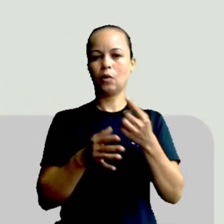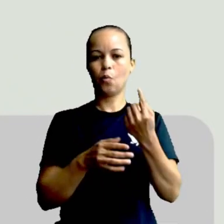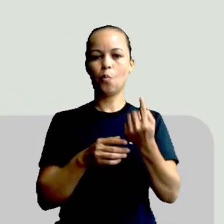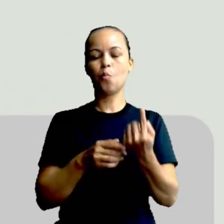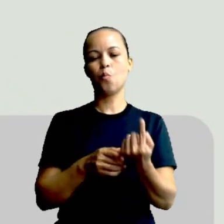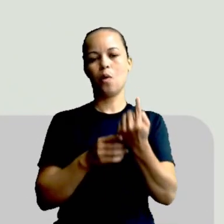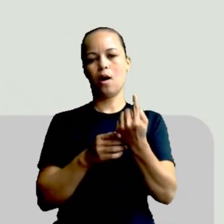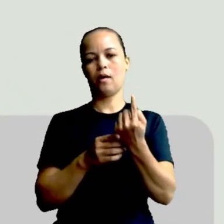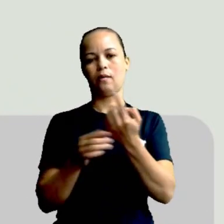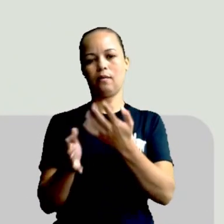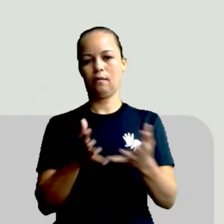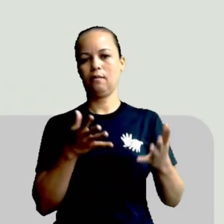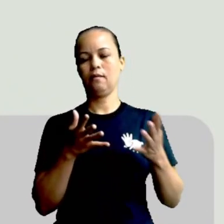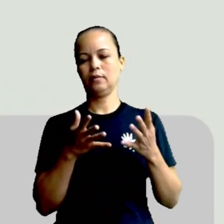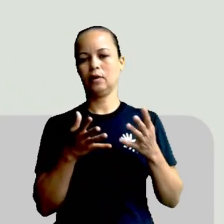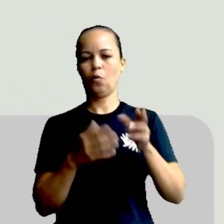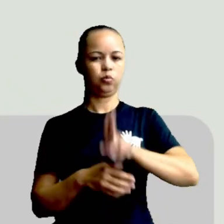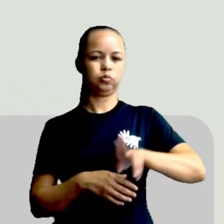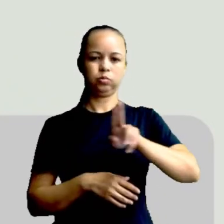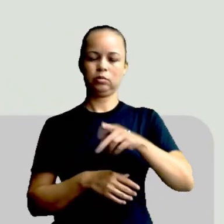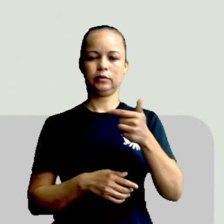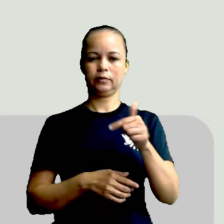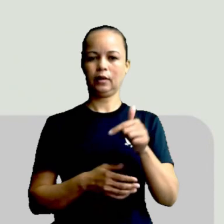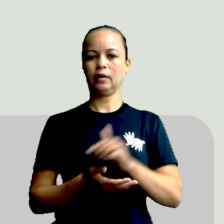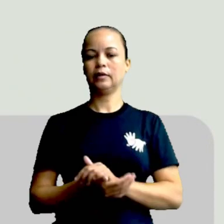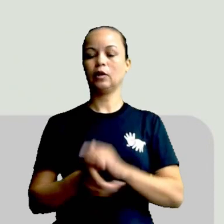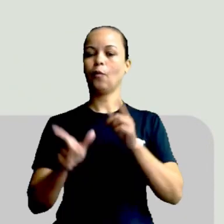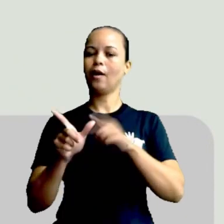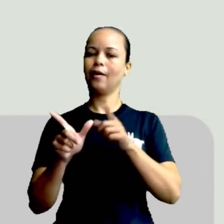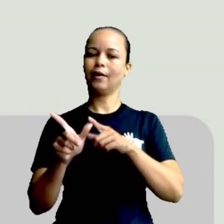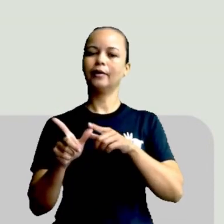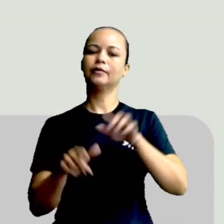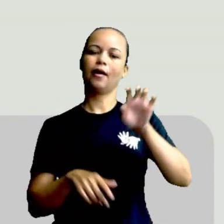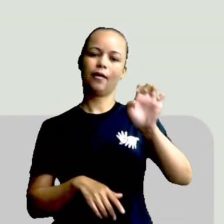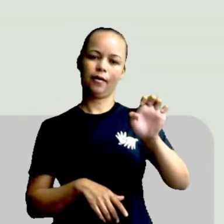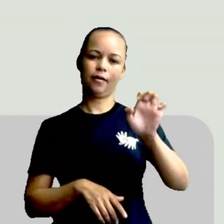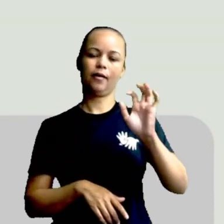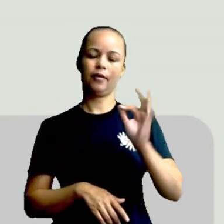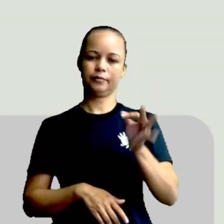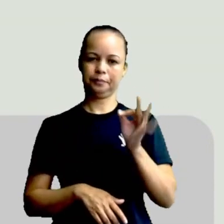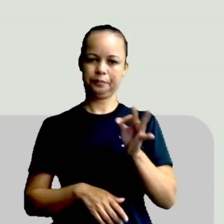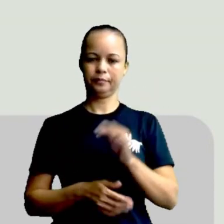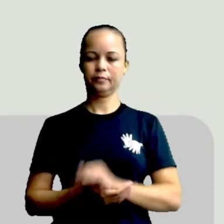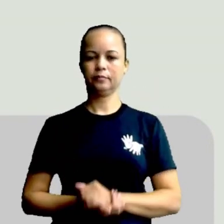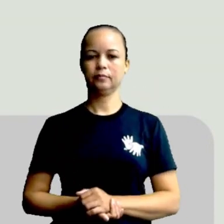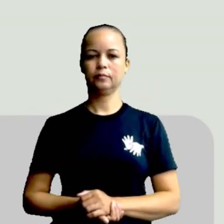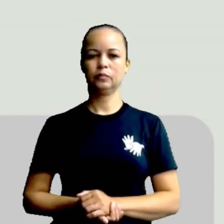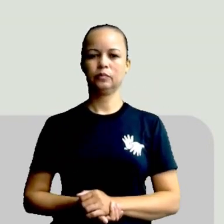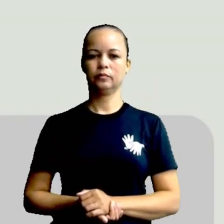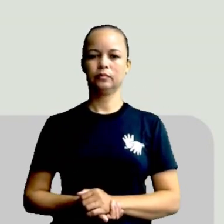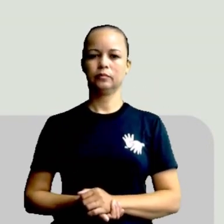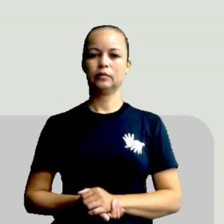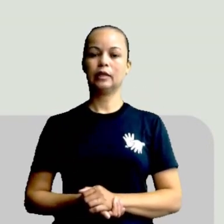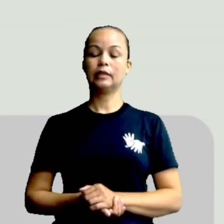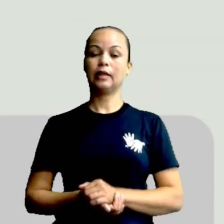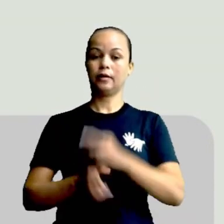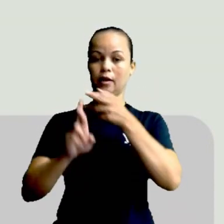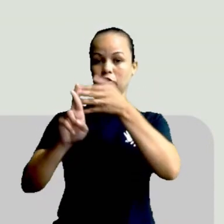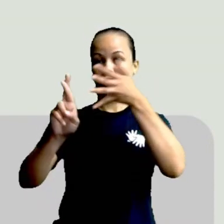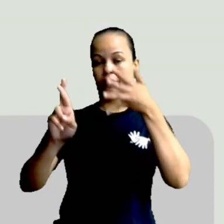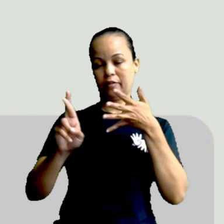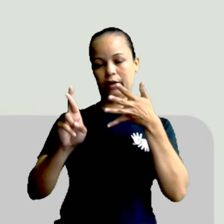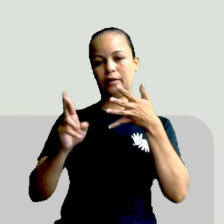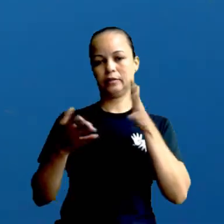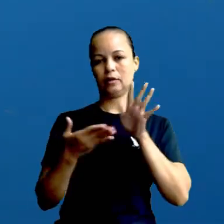diante de uma também não vamos utilizar então letrinha é seria a alternativa correta ok E aí as referências